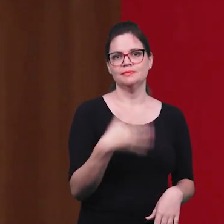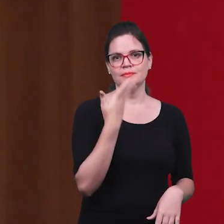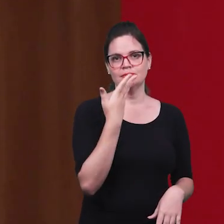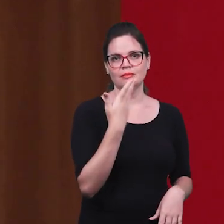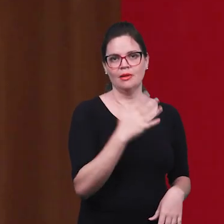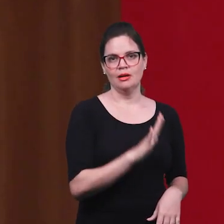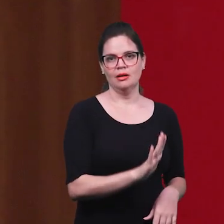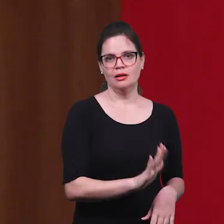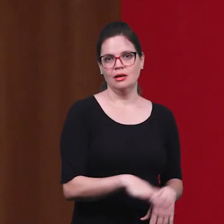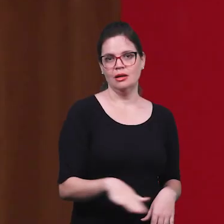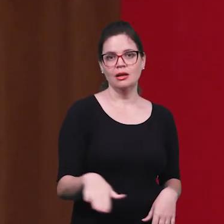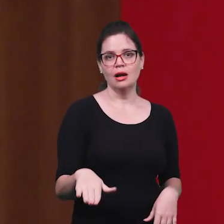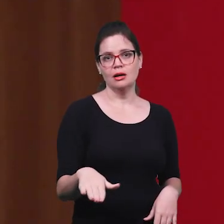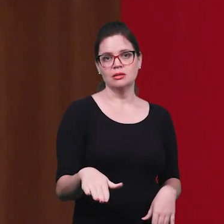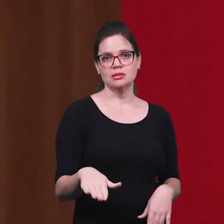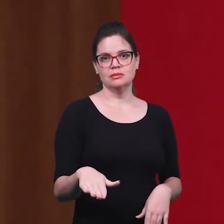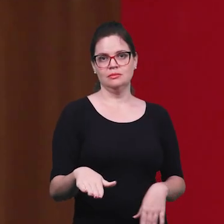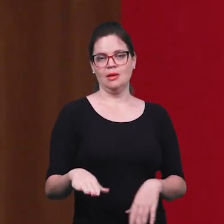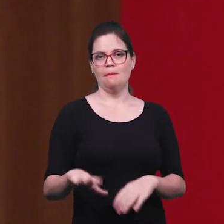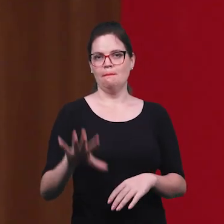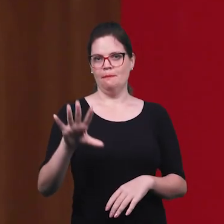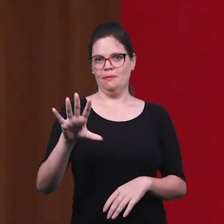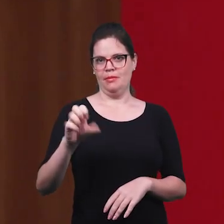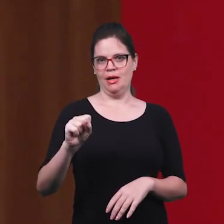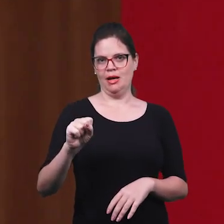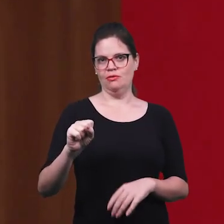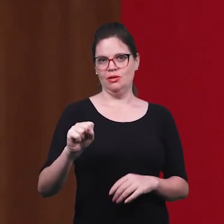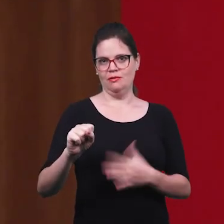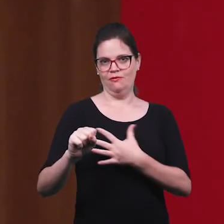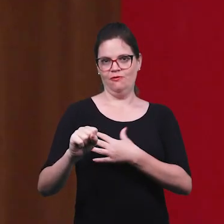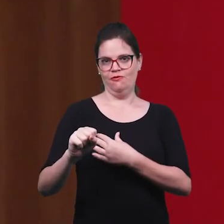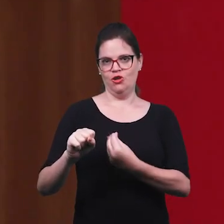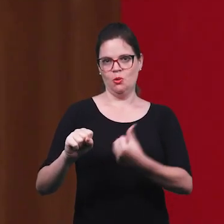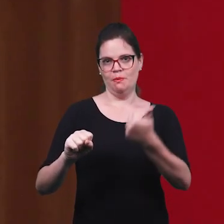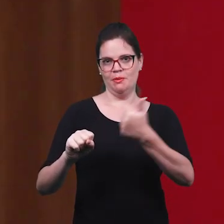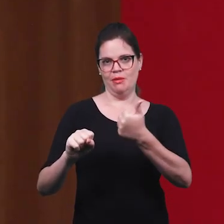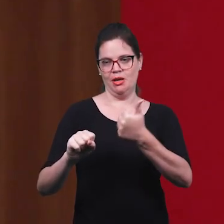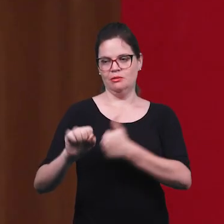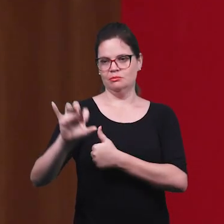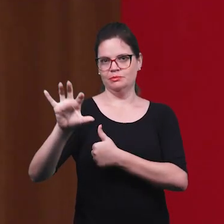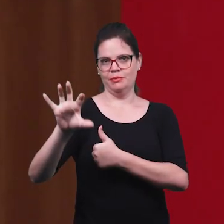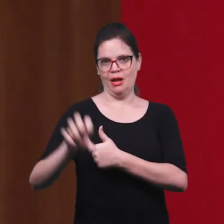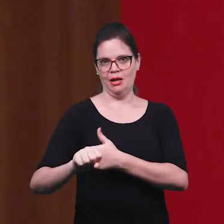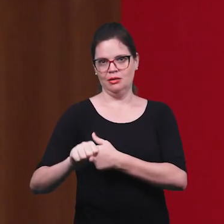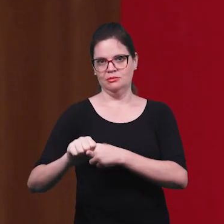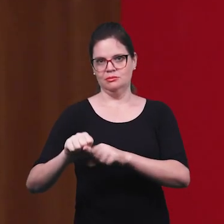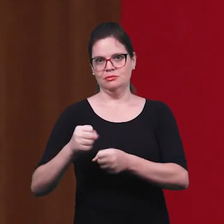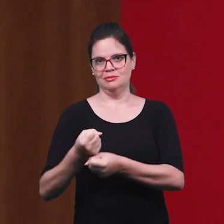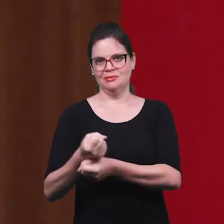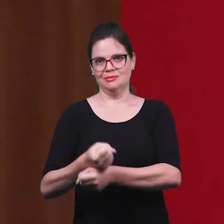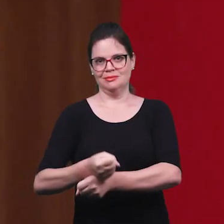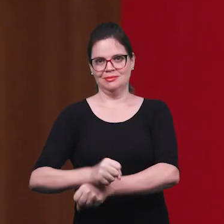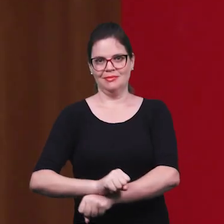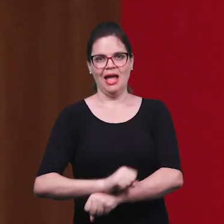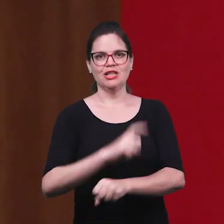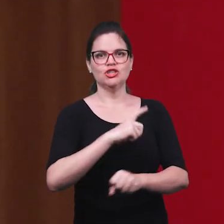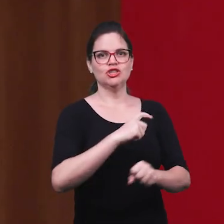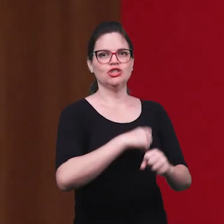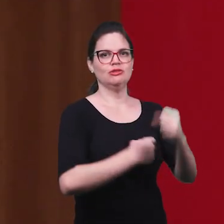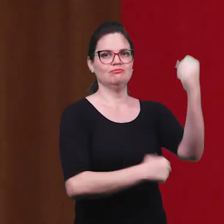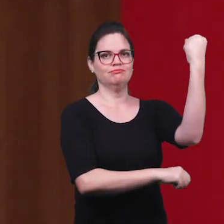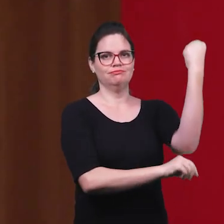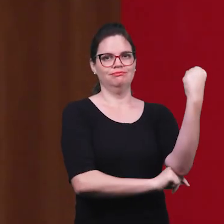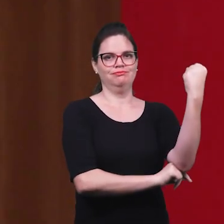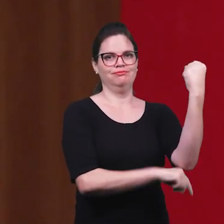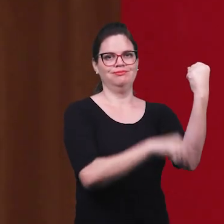sacrifício, né? Se pegava o filho primogênito e era apresentado ali a estátua, a imagem